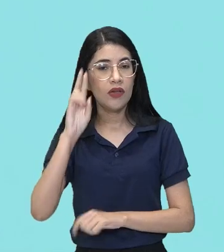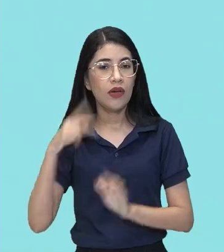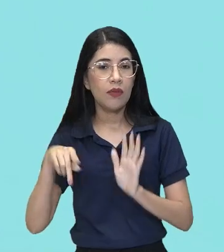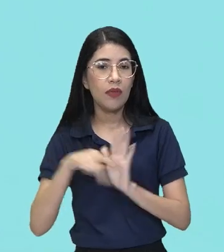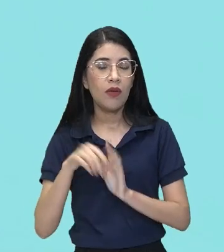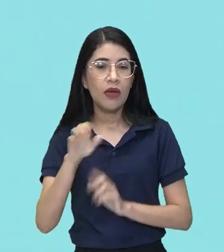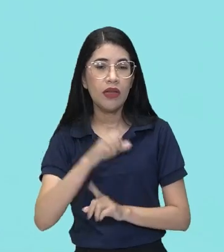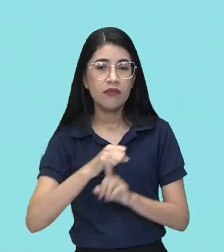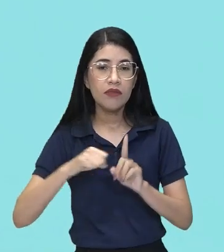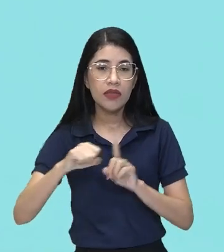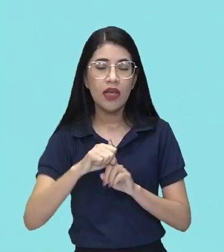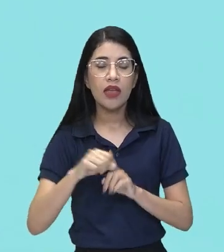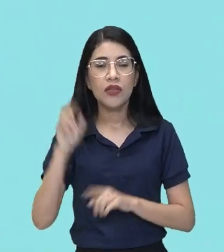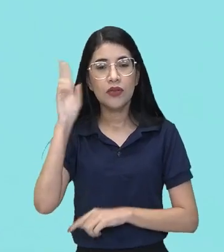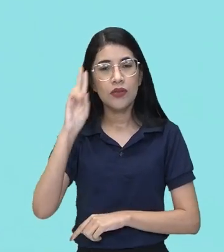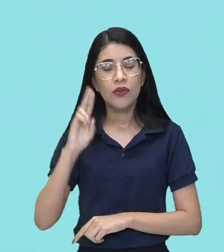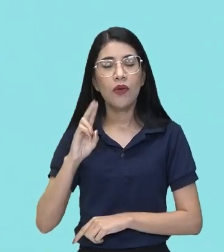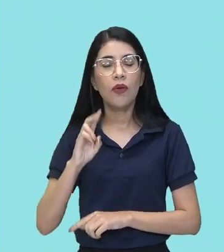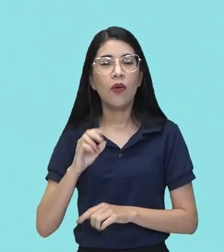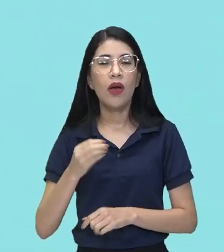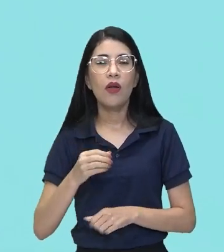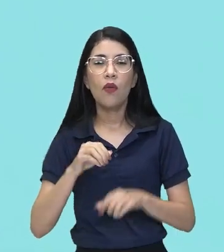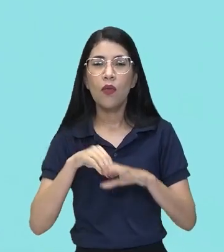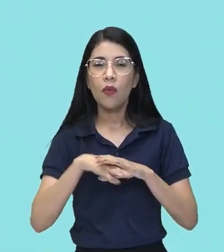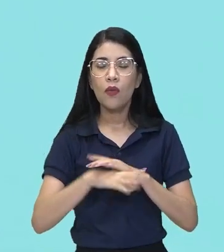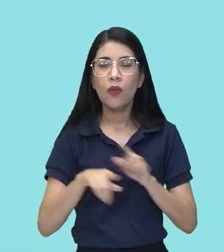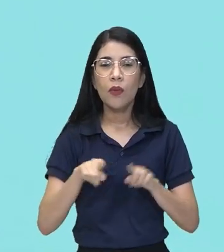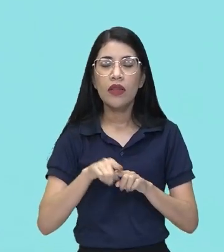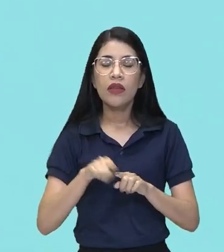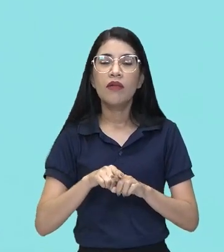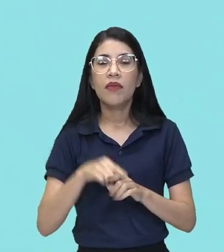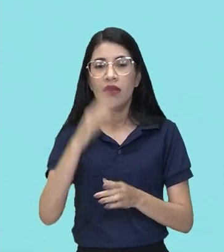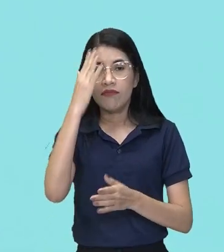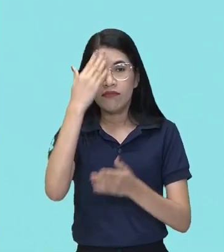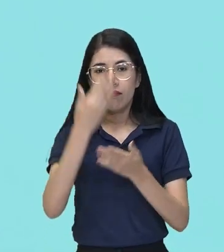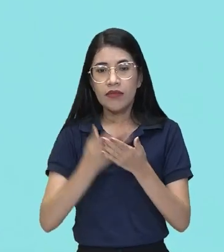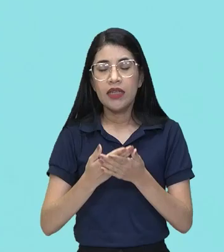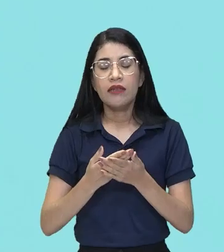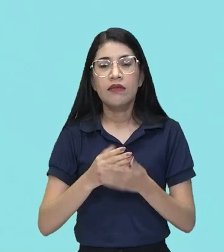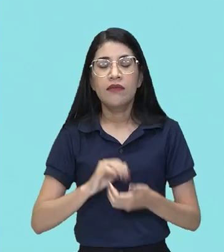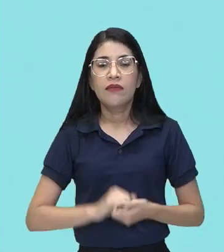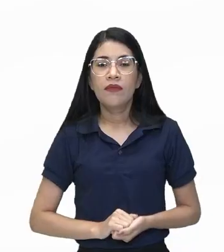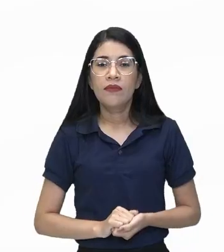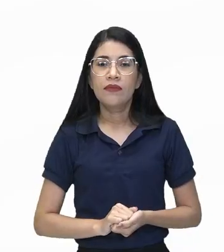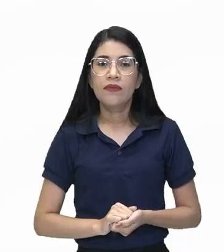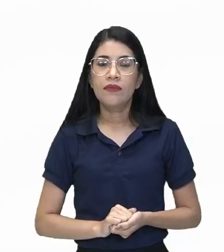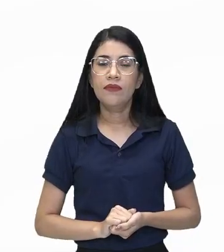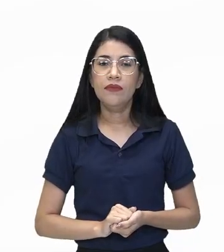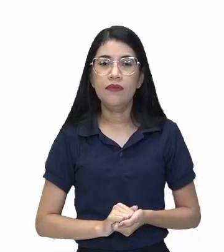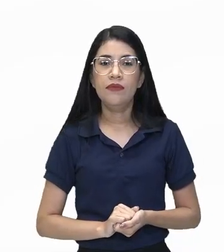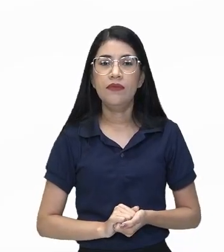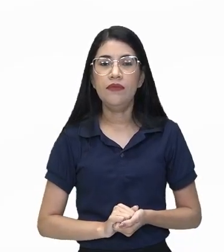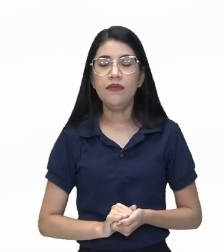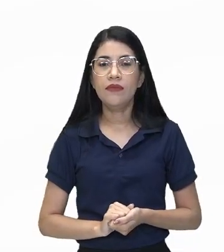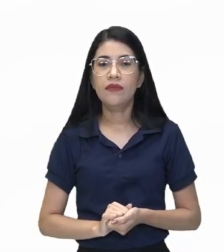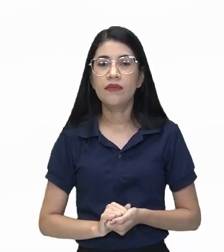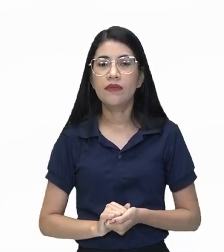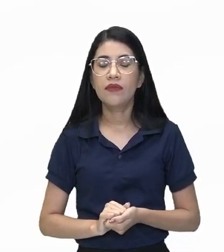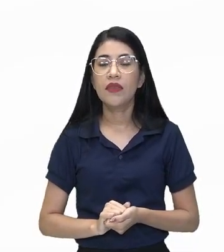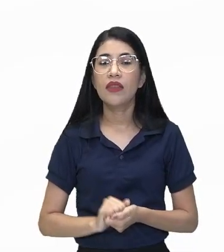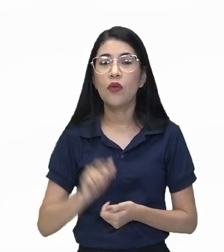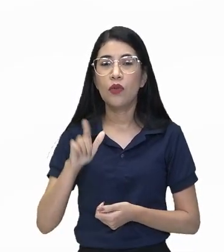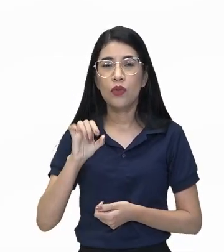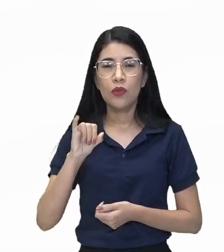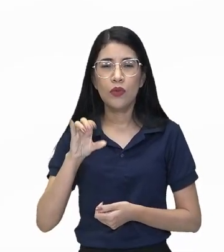um povo, seus costumes, seus hábitos, suas crenças que estão enraizadas. Para Luiz da Câmara Cascudo, é